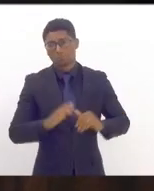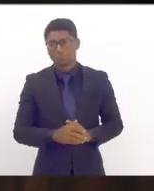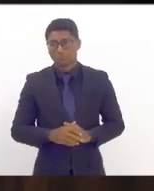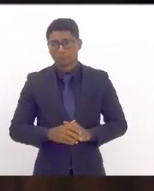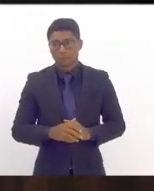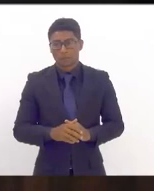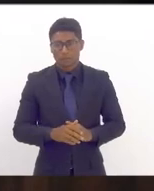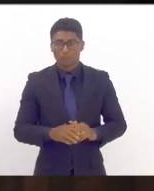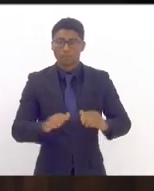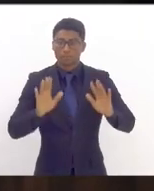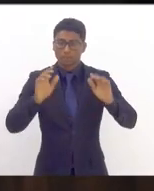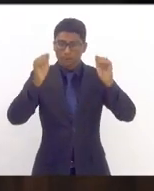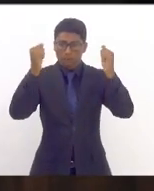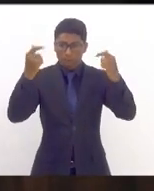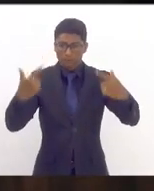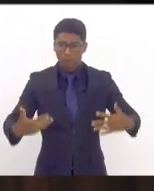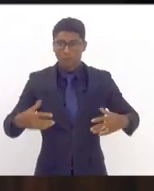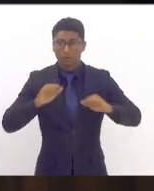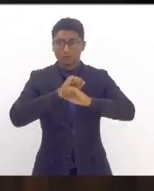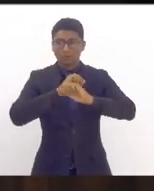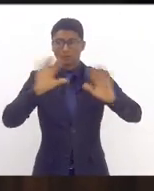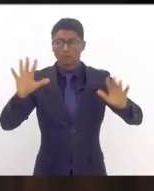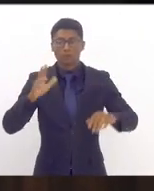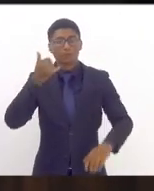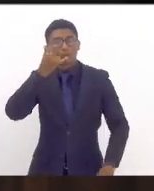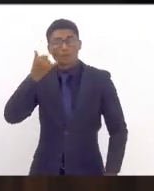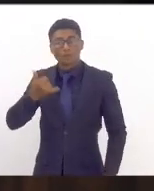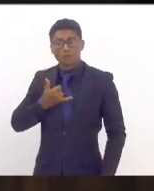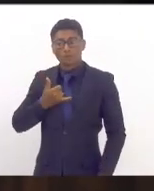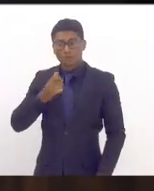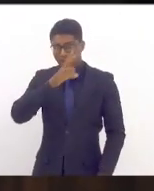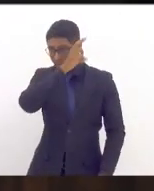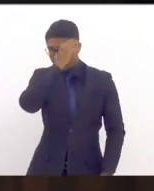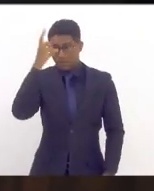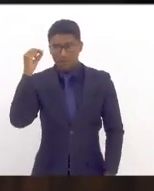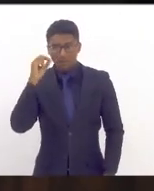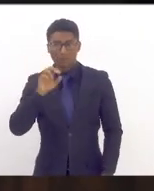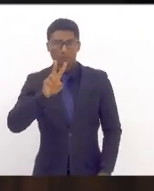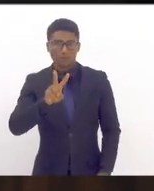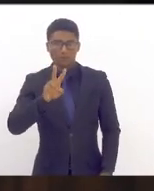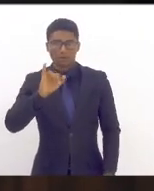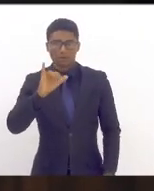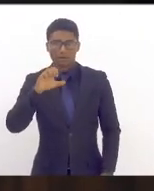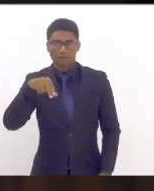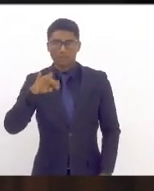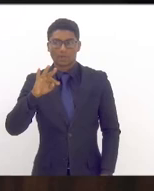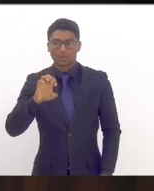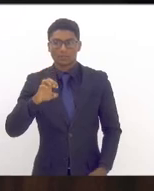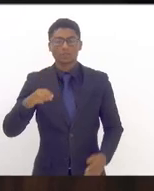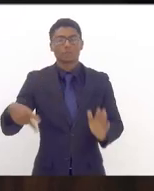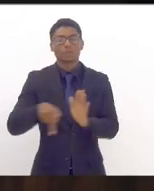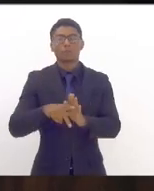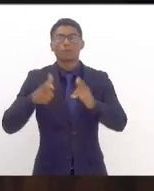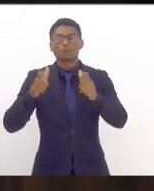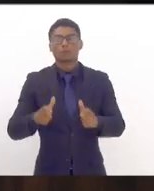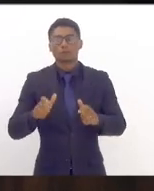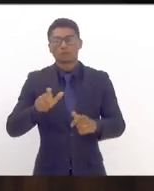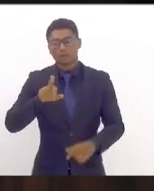fique claro essa questão eu agora recebi o telefonema do Prefeito Vicente Guedes de Rio das Flores